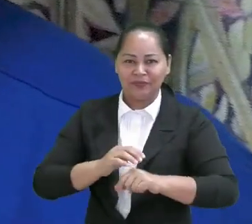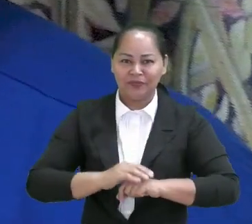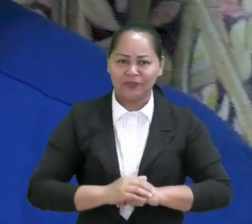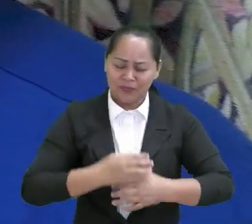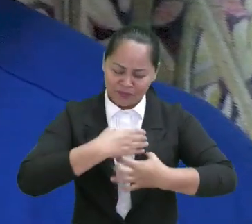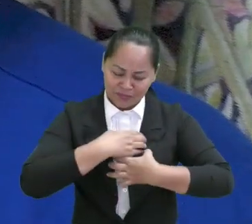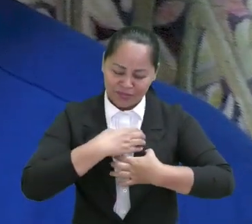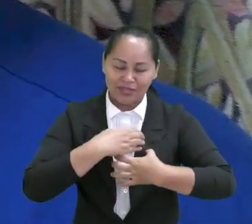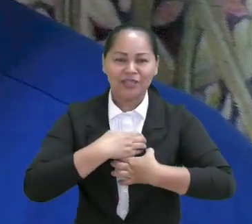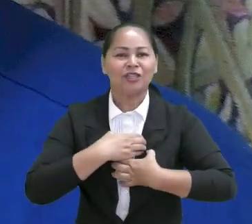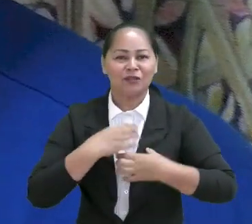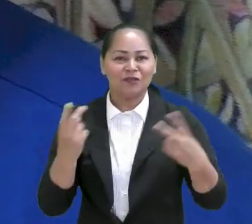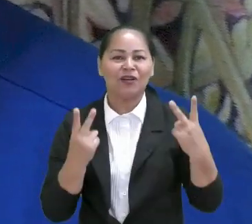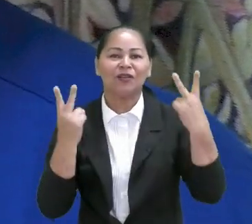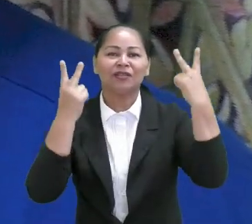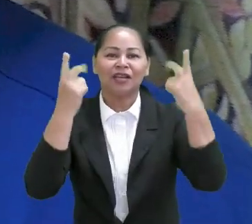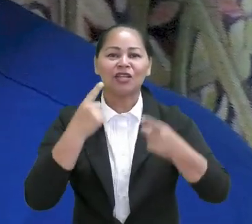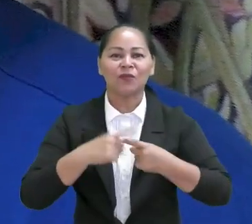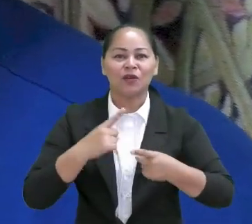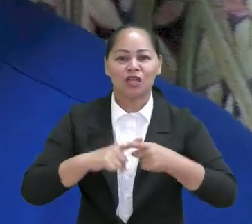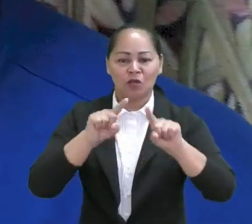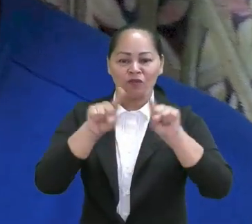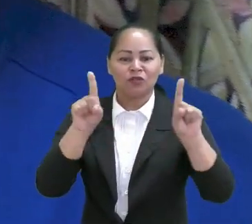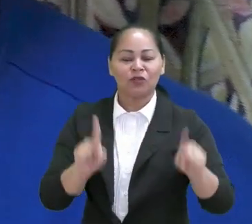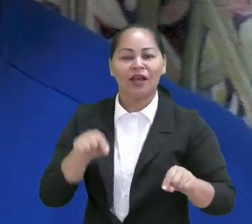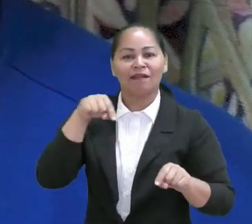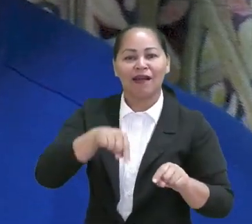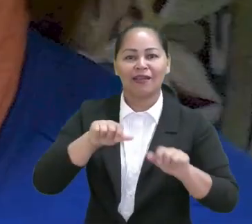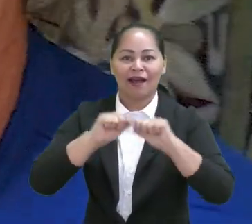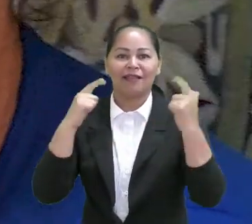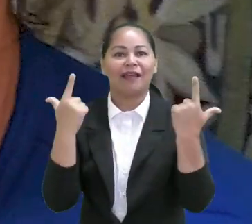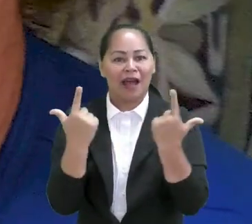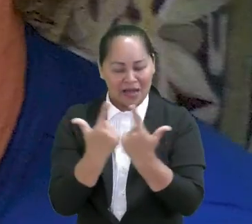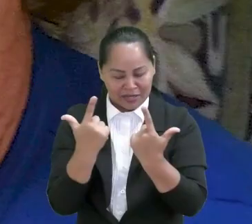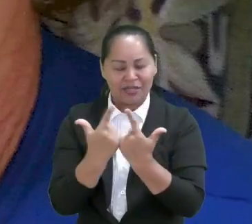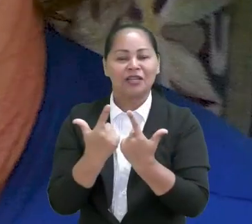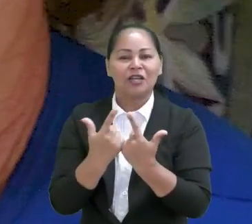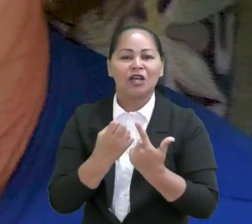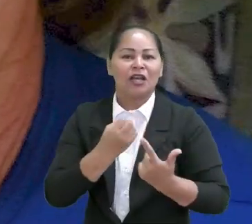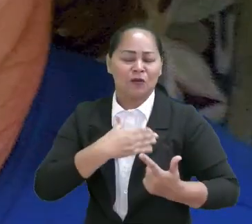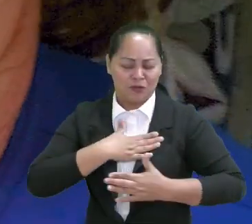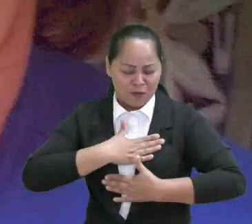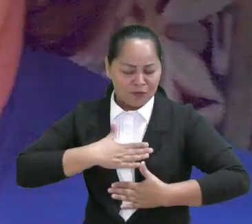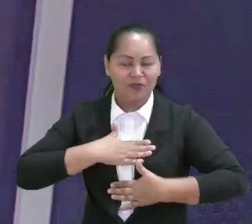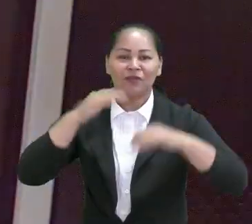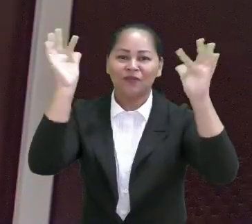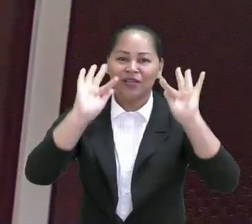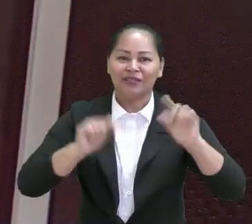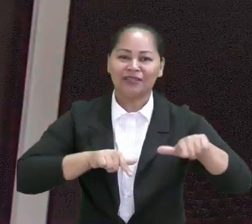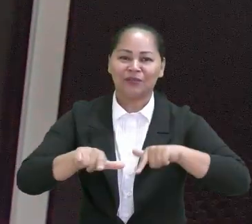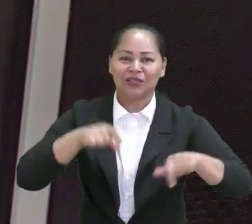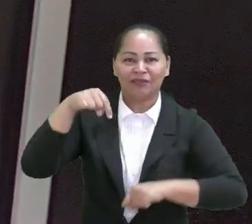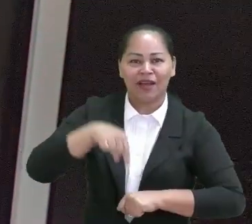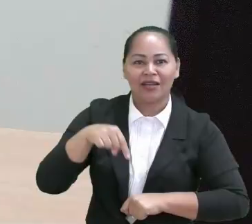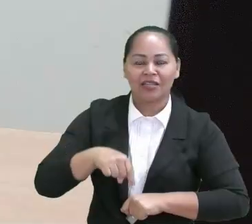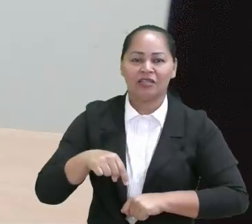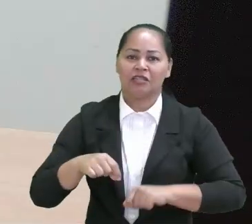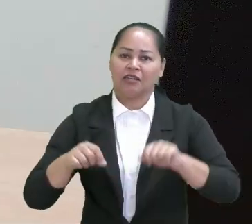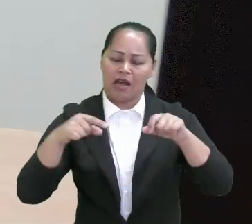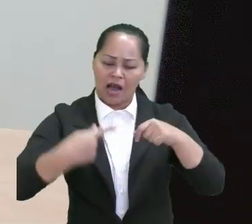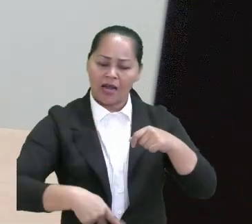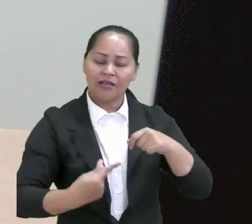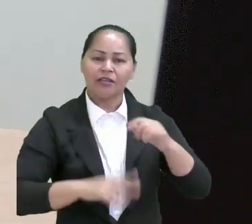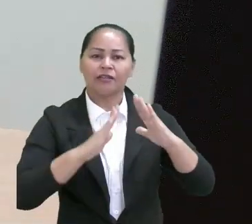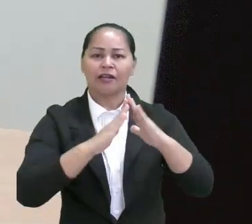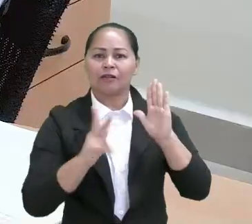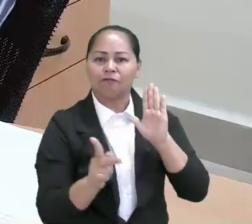sinto muito valorizada por todos os funcionários da casa, graças a Deus. Sou muito feliz trabalhando aqui. Na Casa de Leis, onde